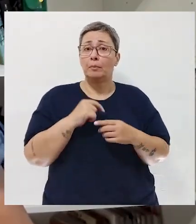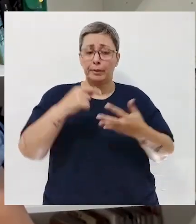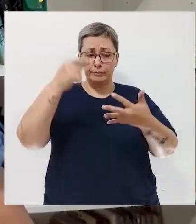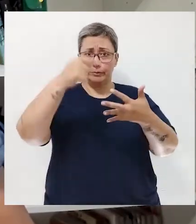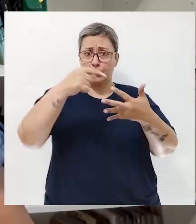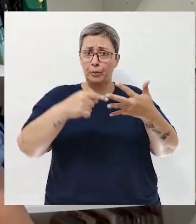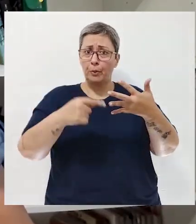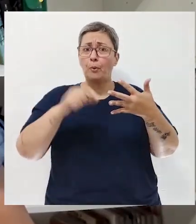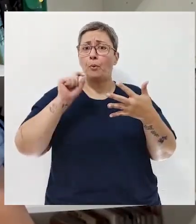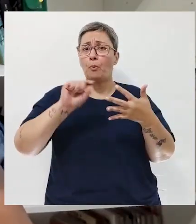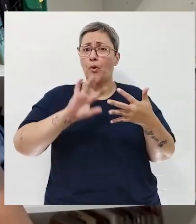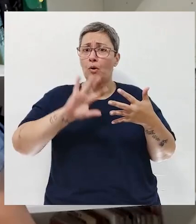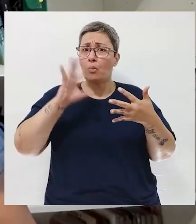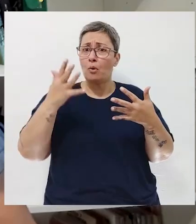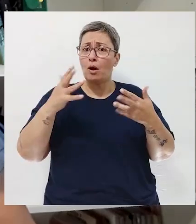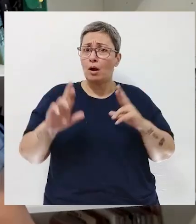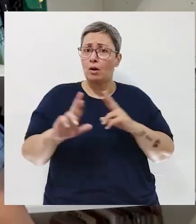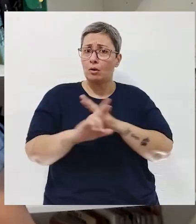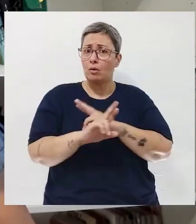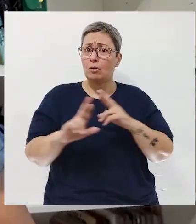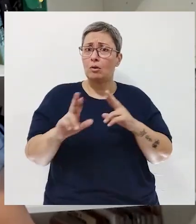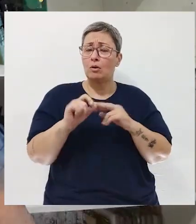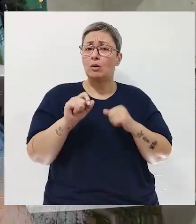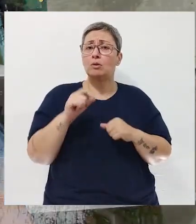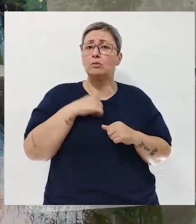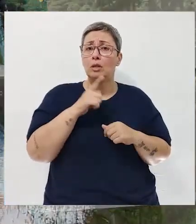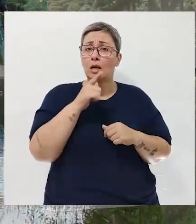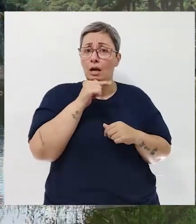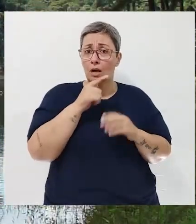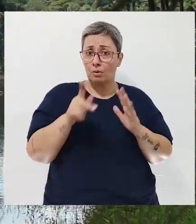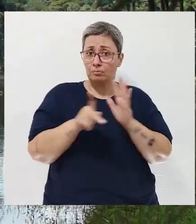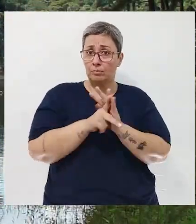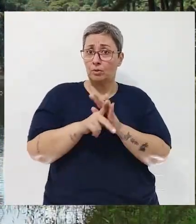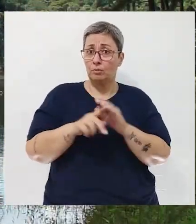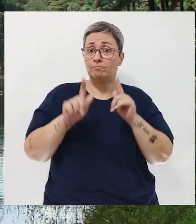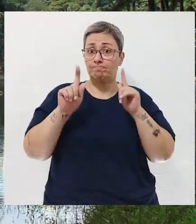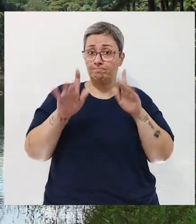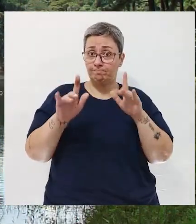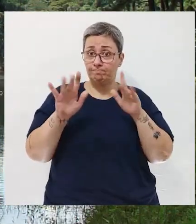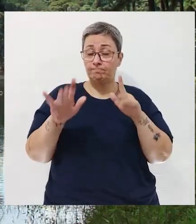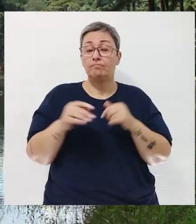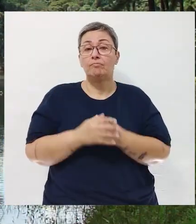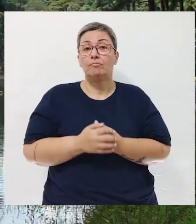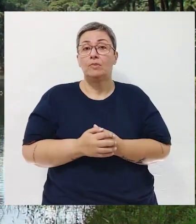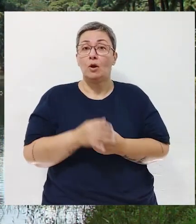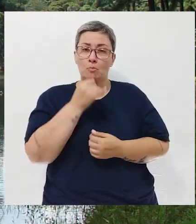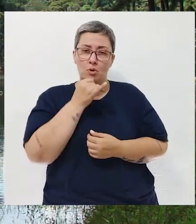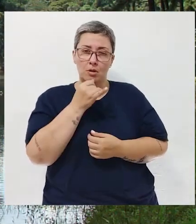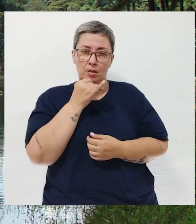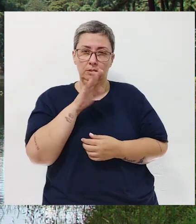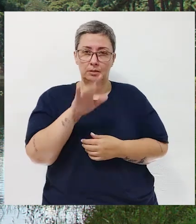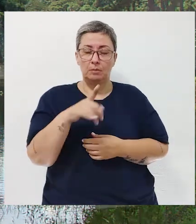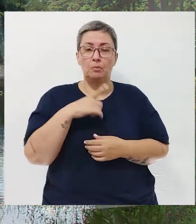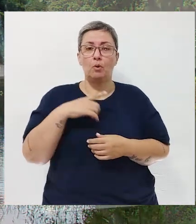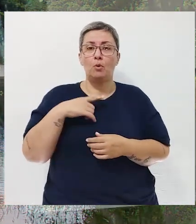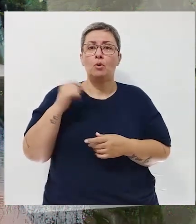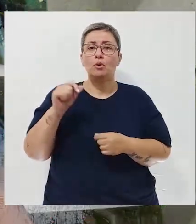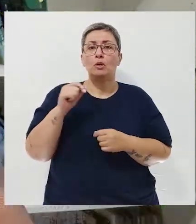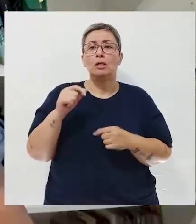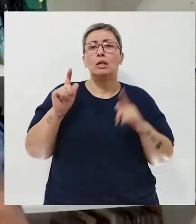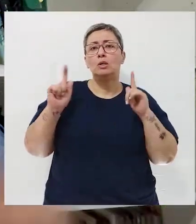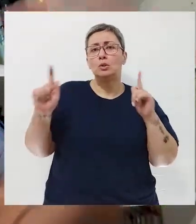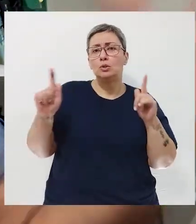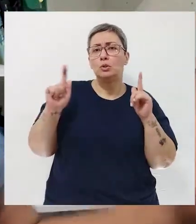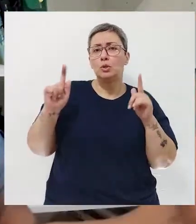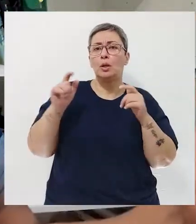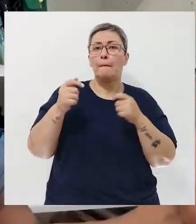as situações relacionadas com os recursos hídricos em Guarulhos. Quer ver? Desde o